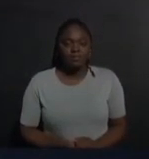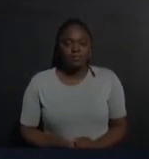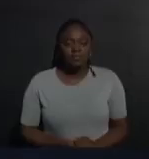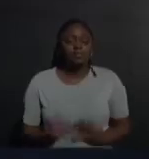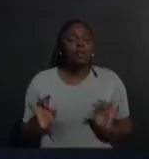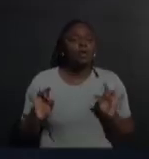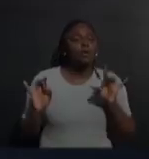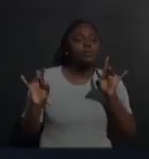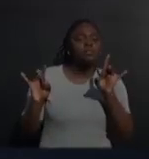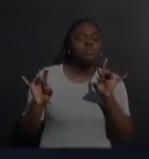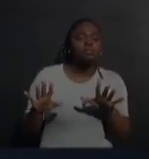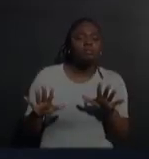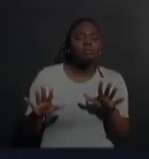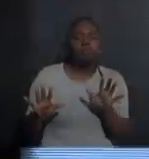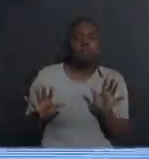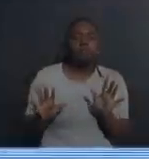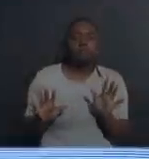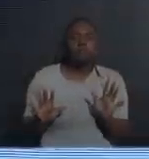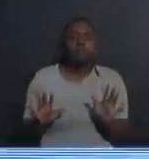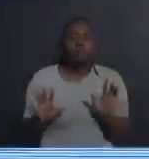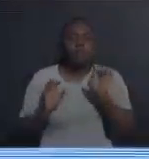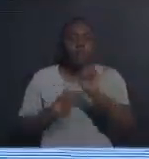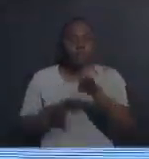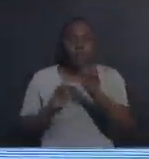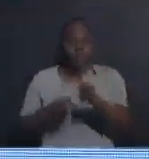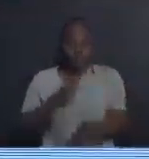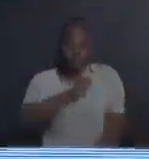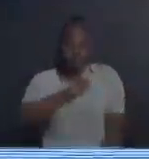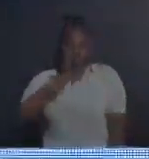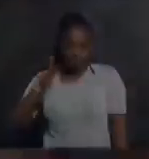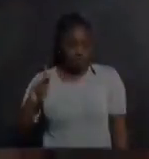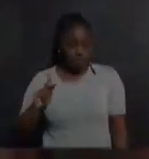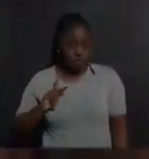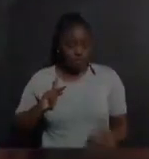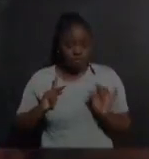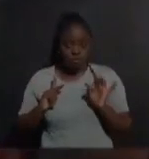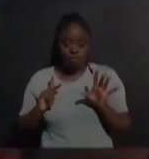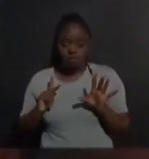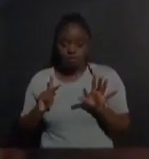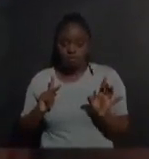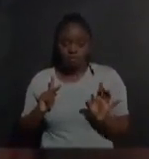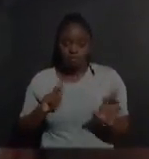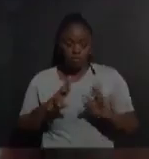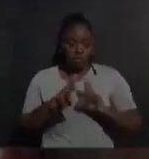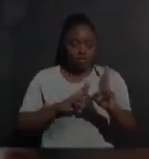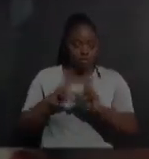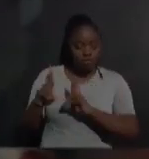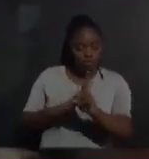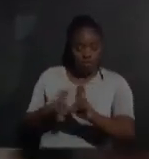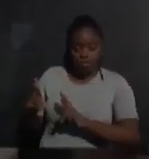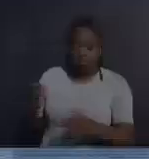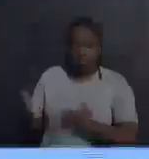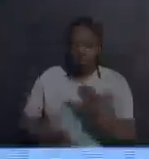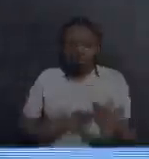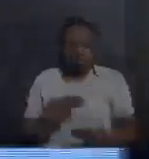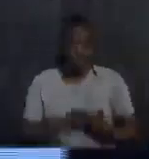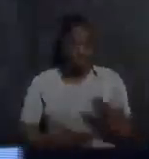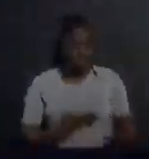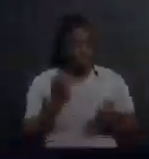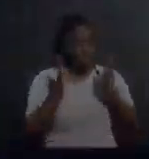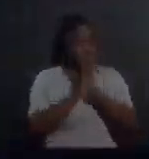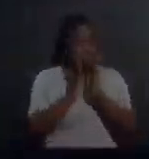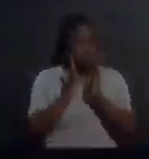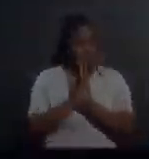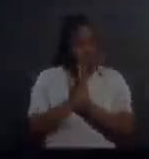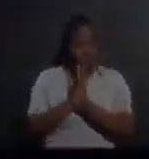Não é só o ensino dos apóstolos, a comunhão, o partir do pão e as orações. Eles